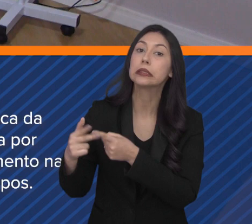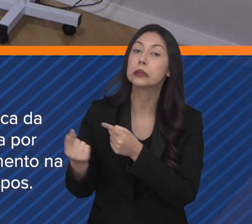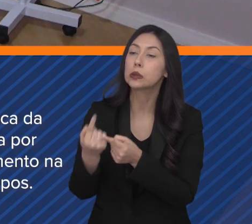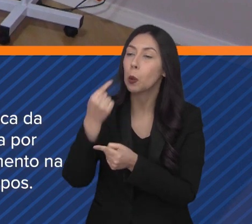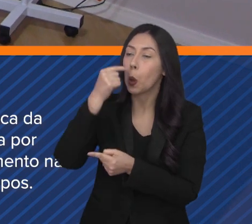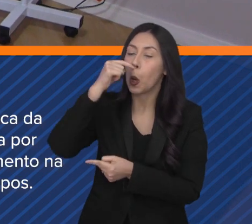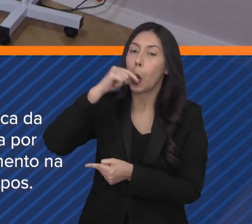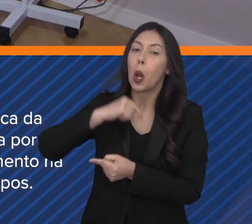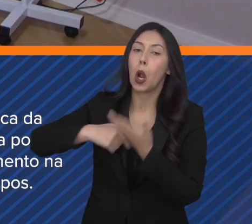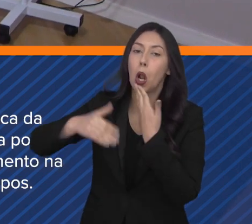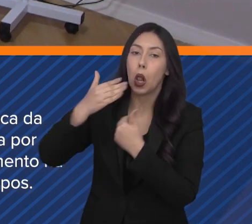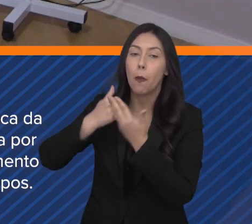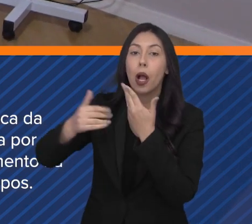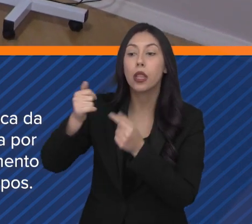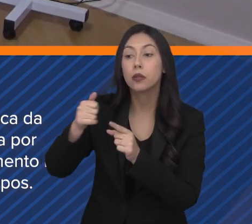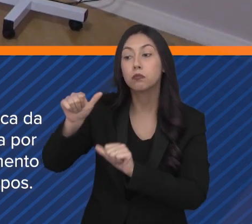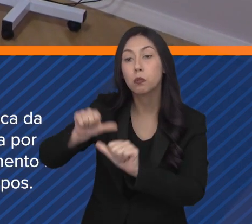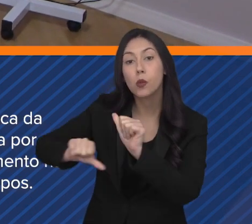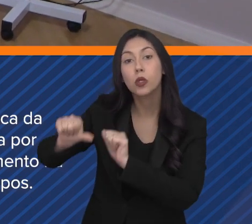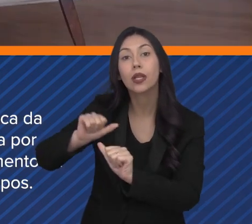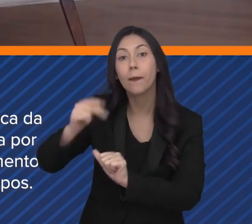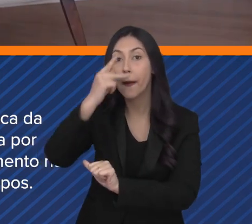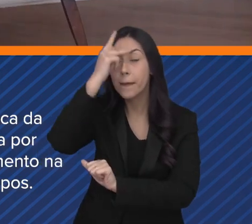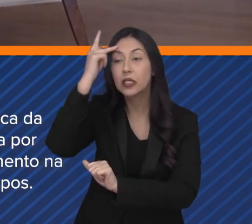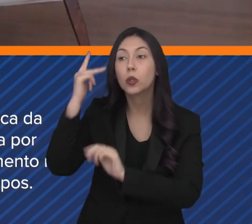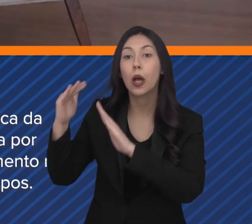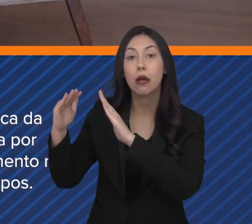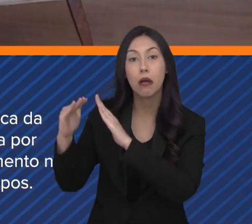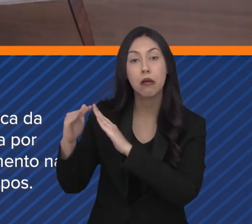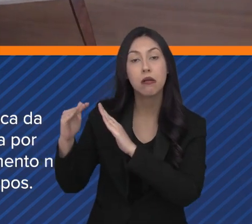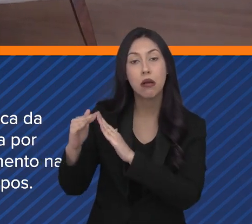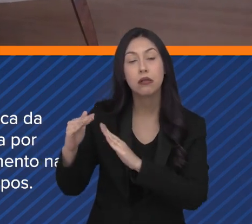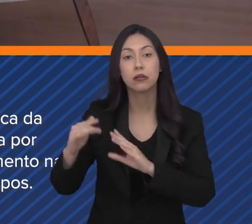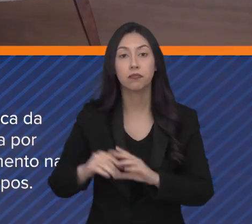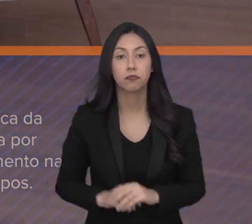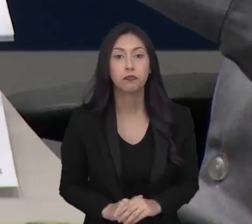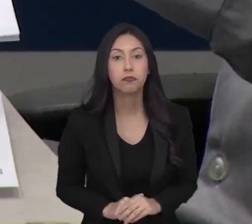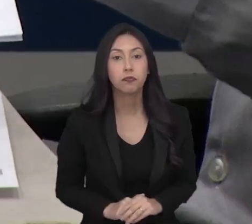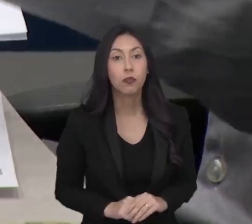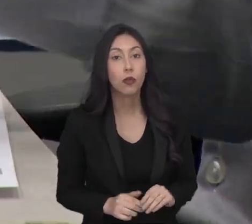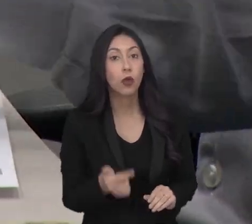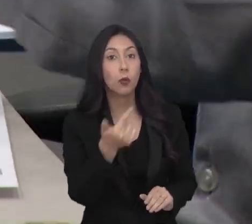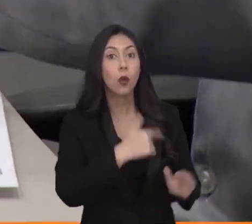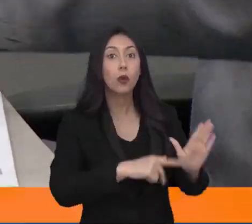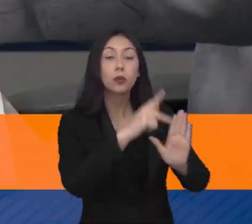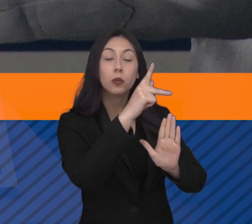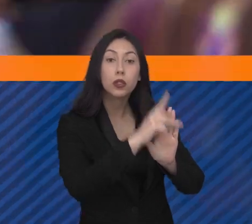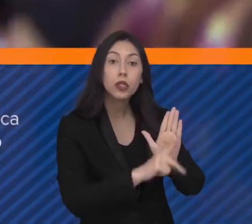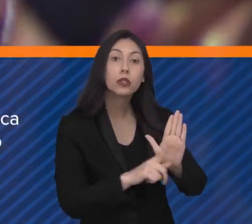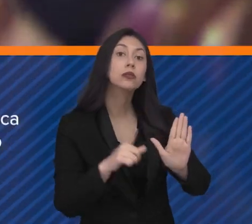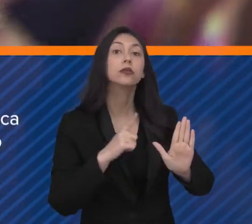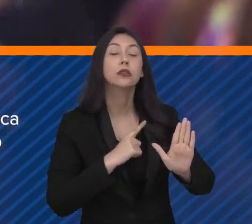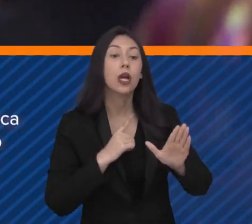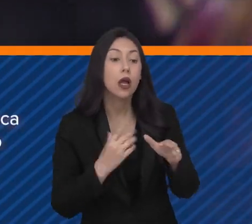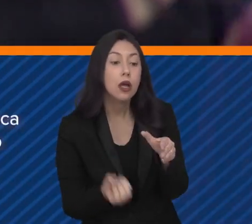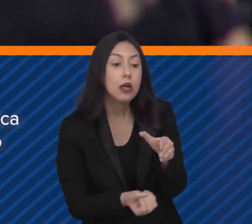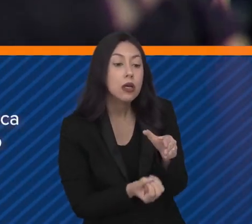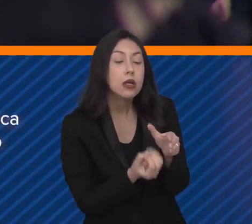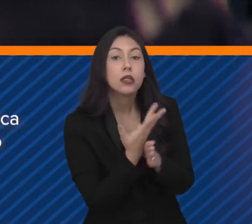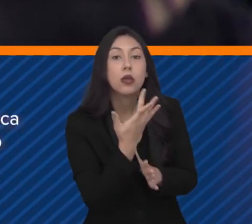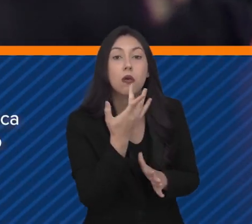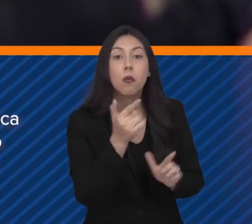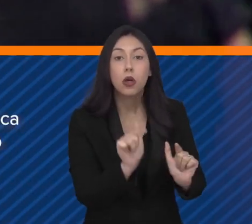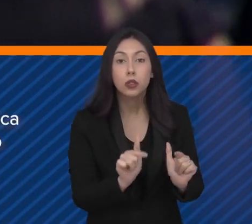sonda nasointeral de pacientes acamados ou com mobilidade reduzida. Outro projeto na pauta prevê a criação de